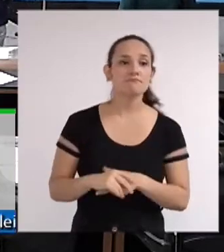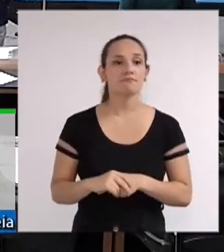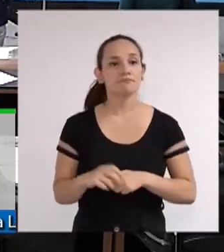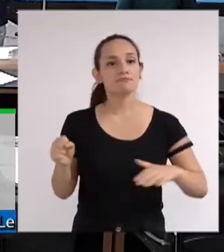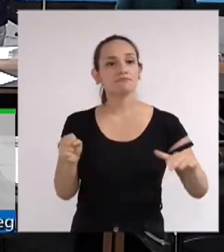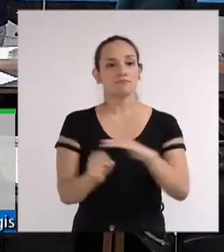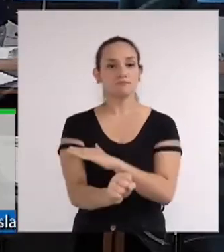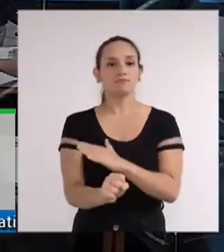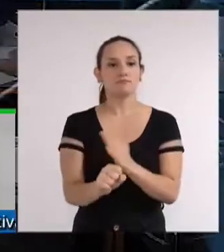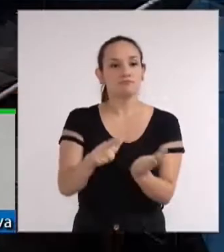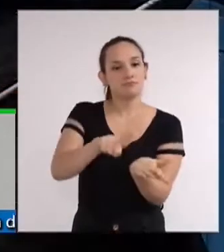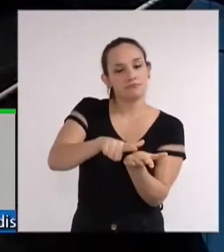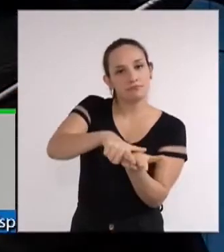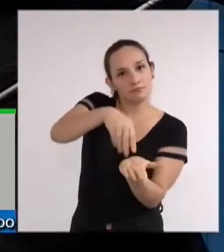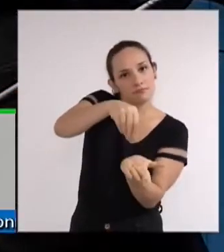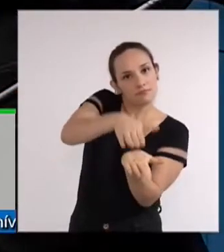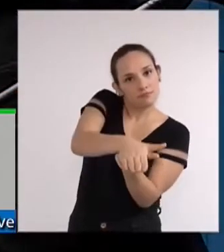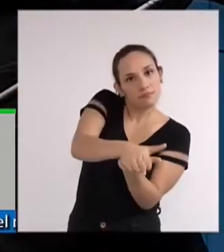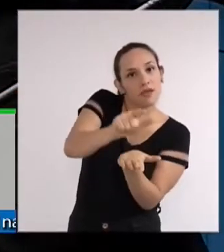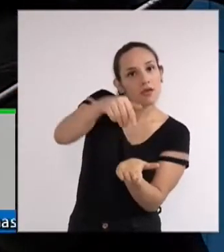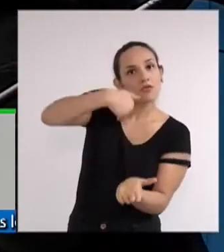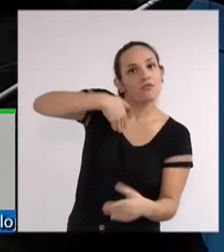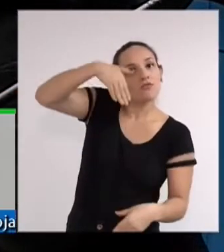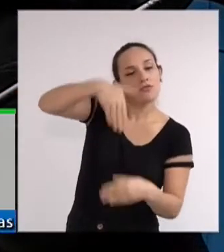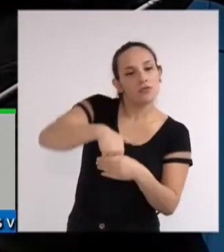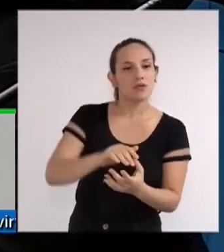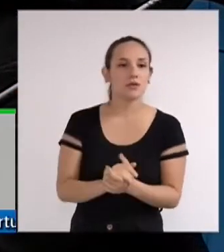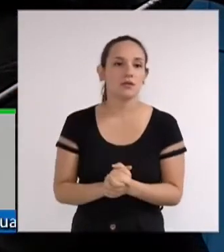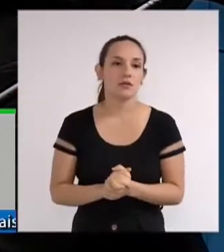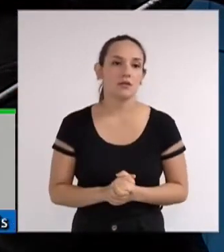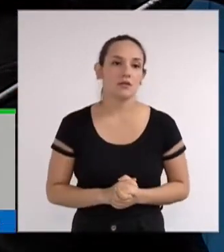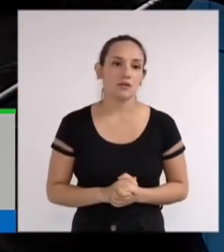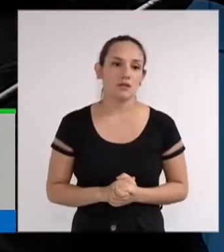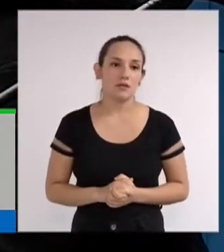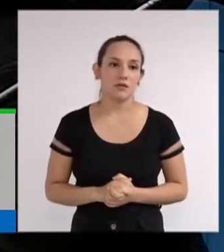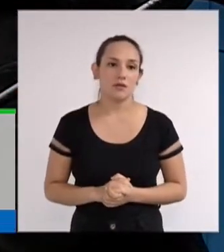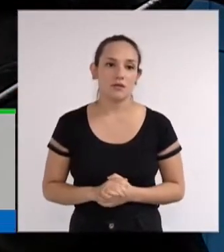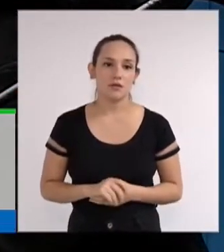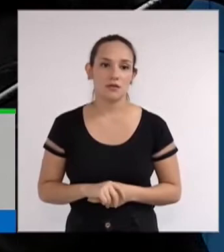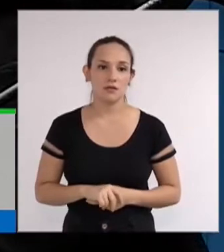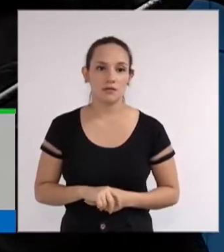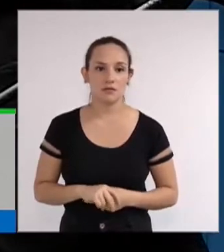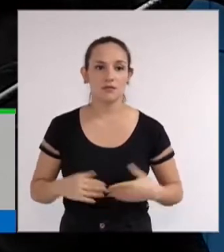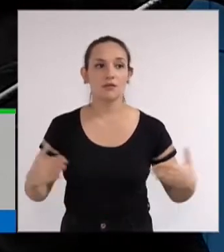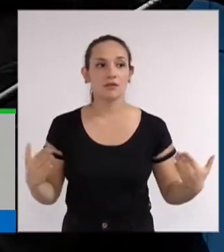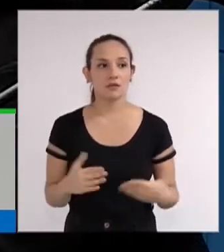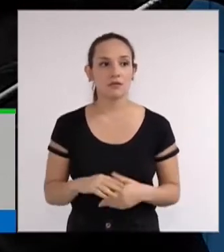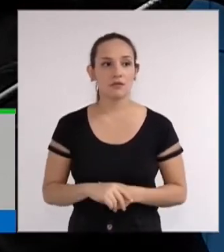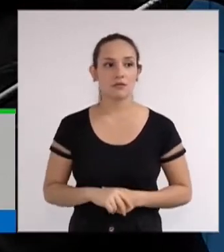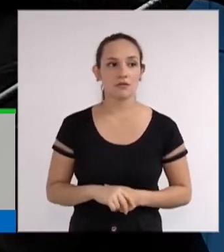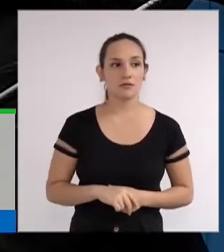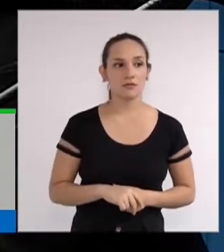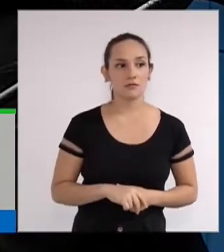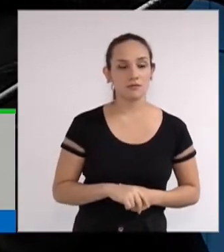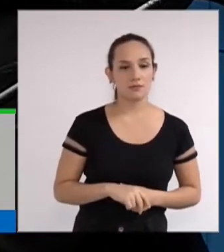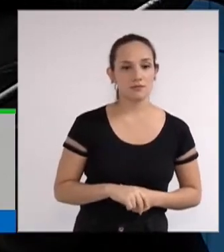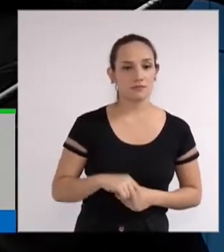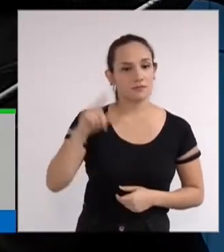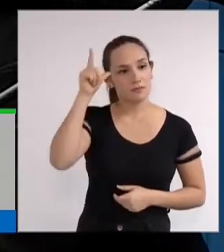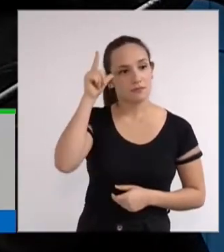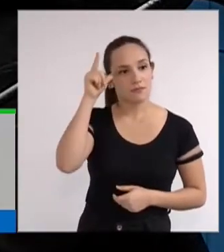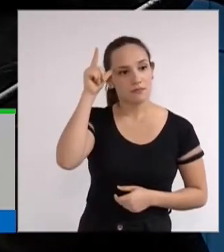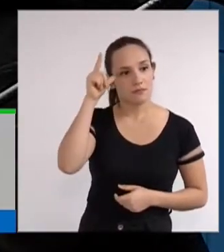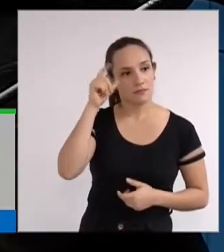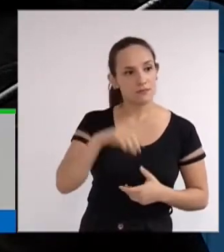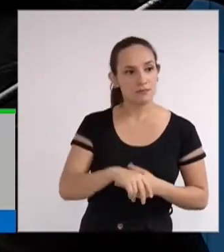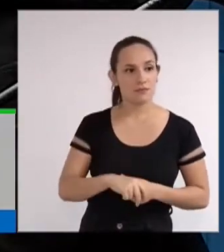do comprovante impresso de votação nas urnas eletrônicas. E abre a palavra ao deputado Lídio Lopes. Me